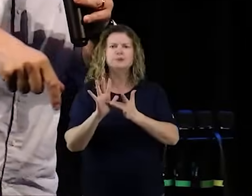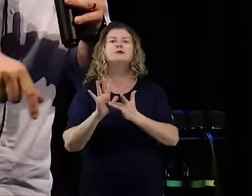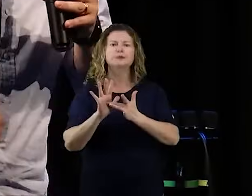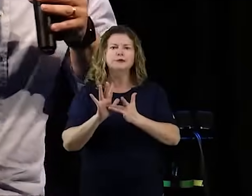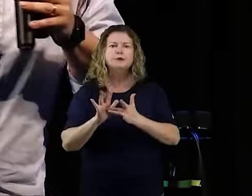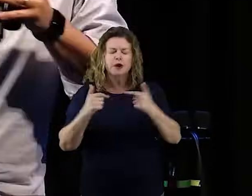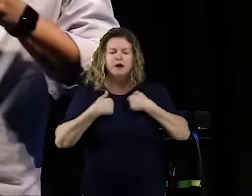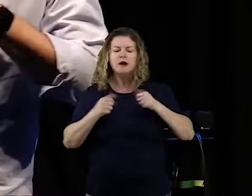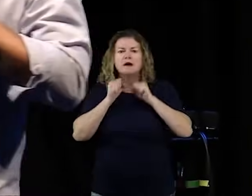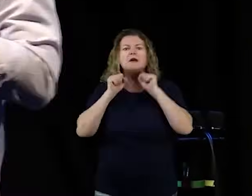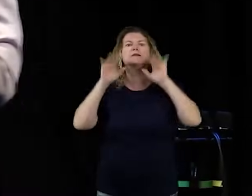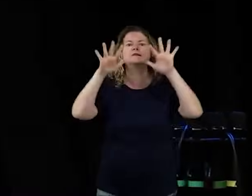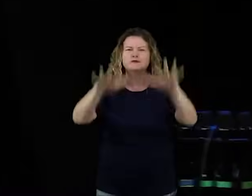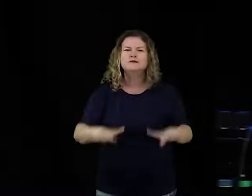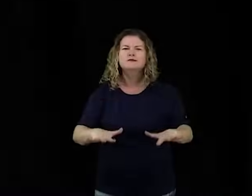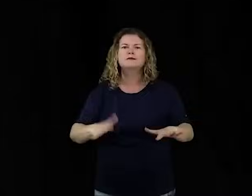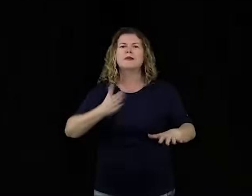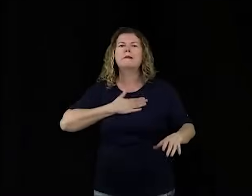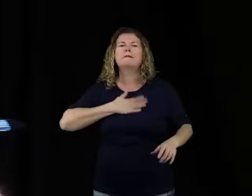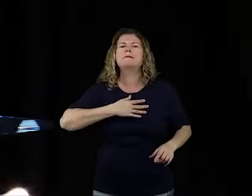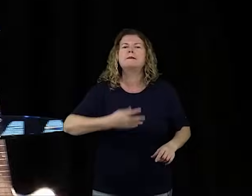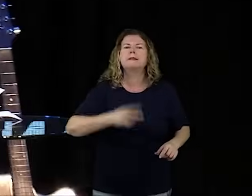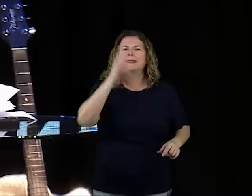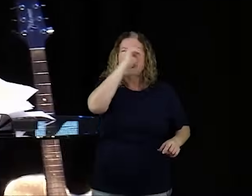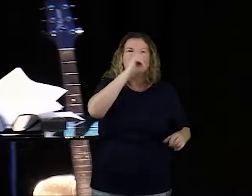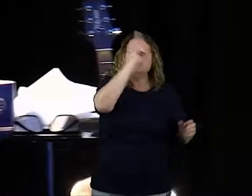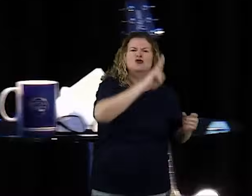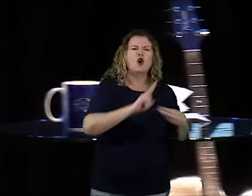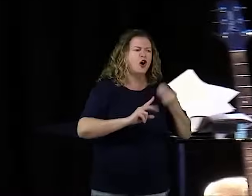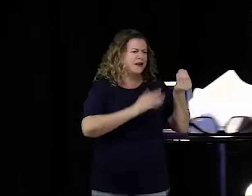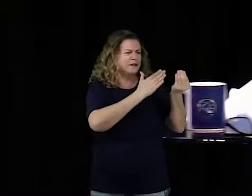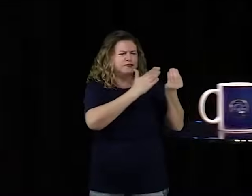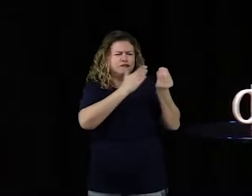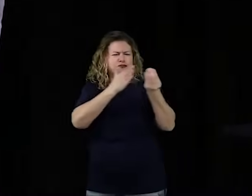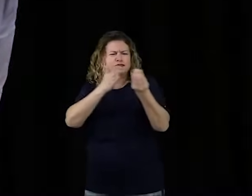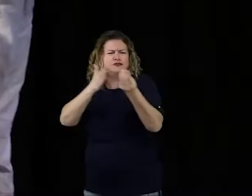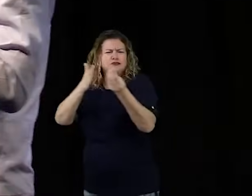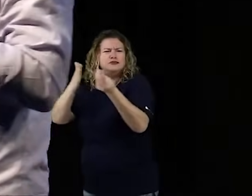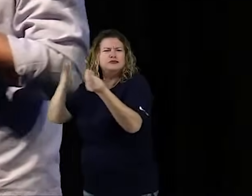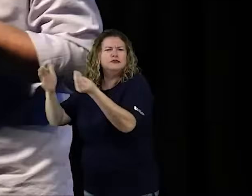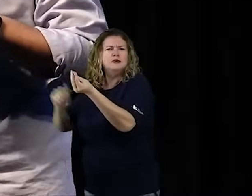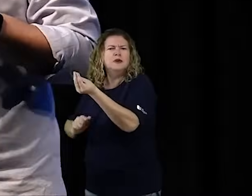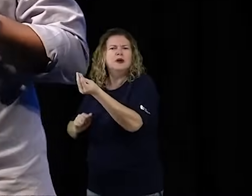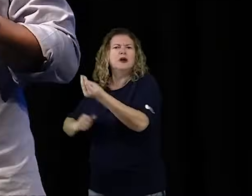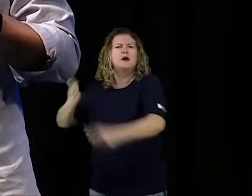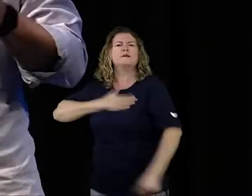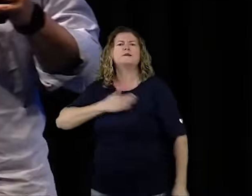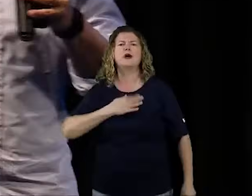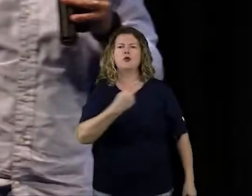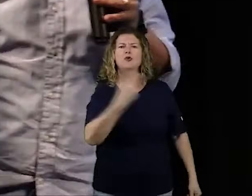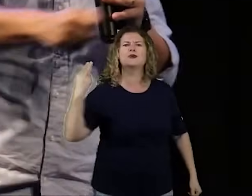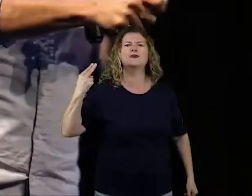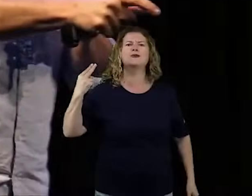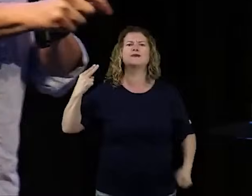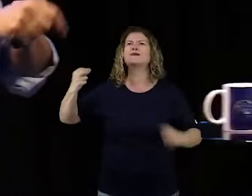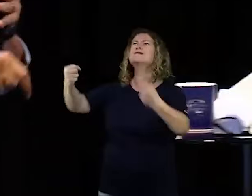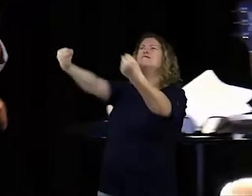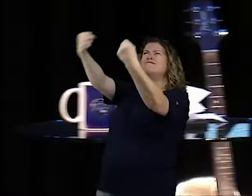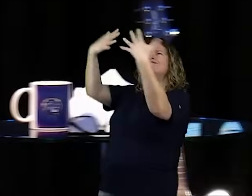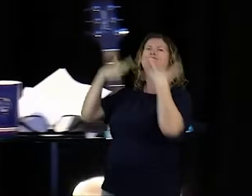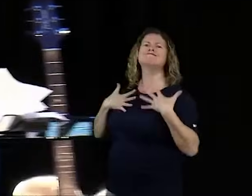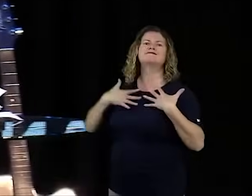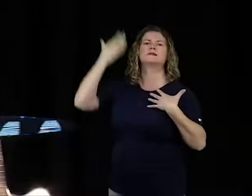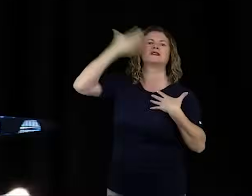abençoo a minha história o meu nome é bendito diante do Senhor tudo que leva o meu